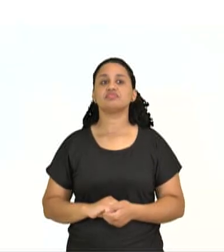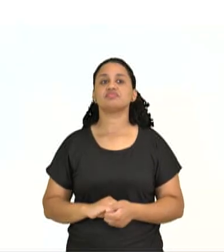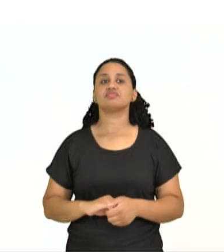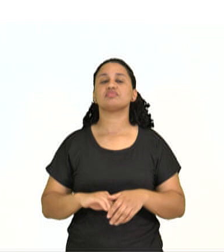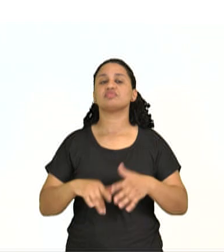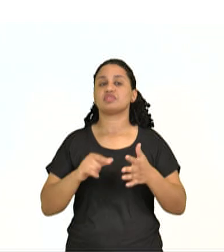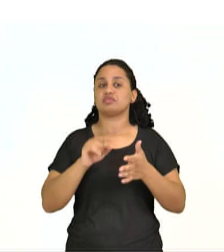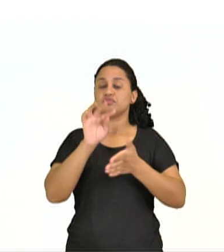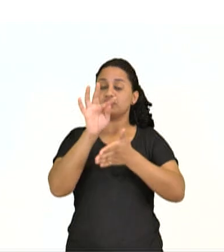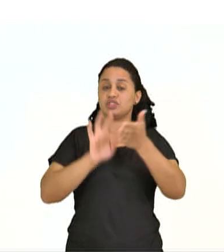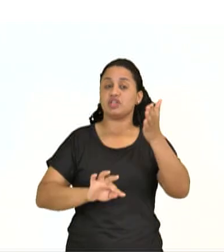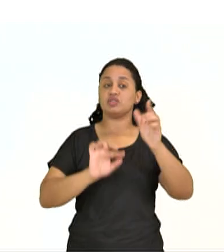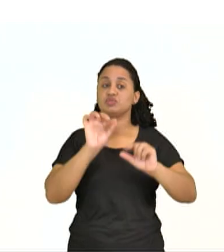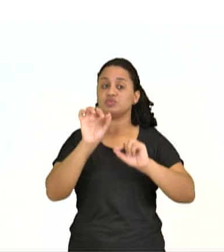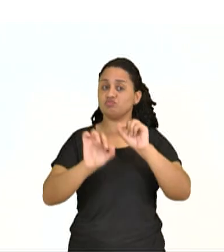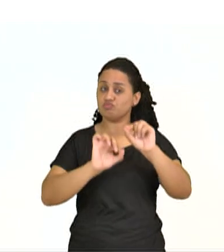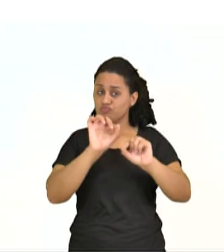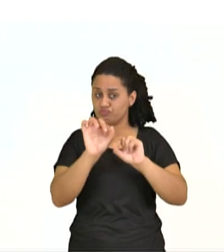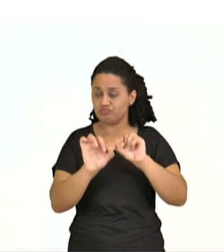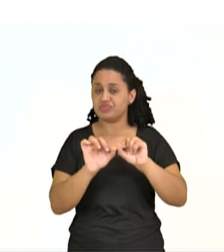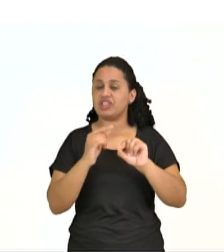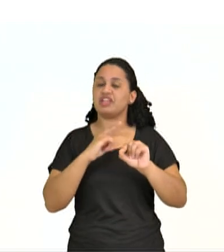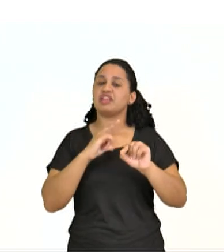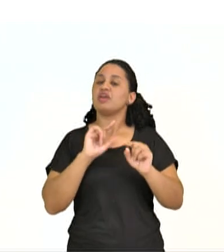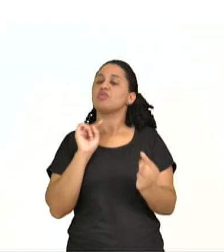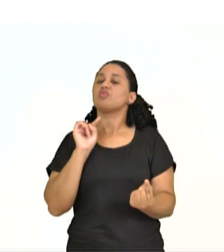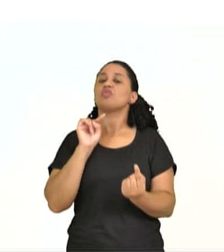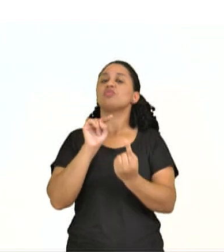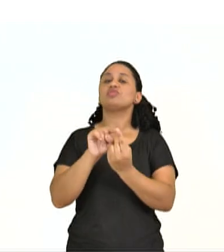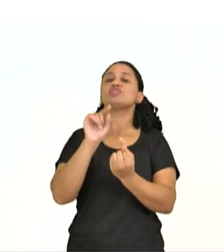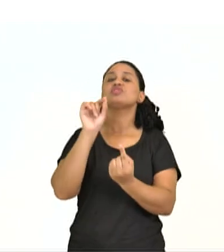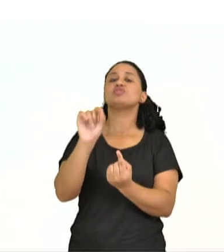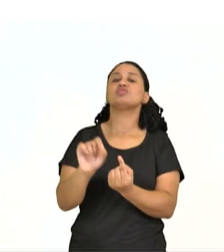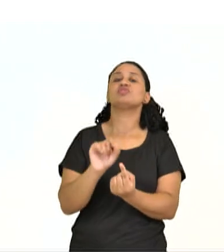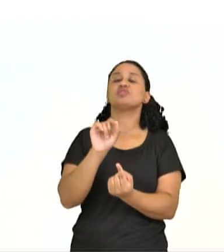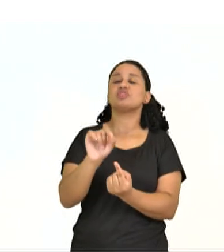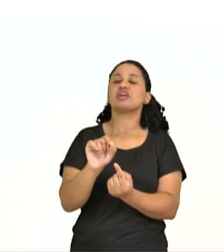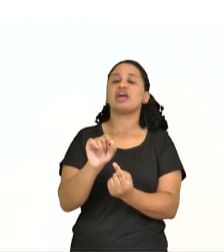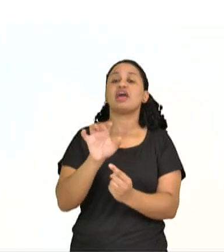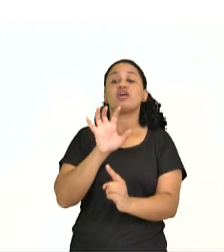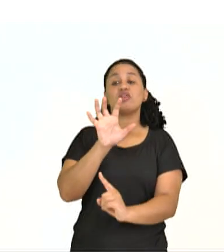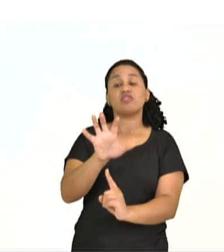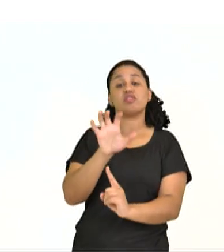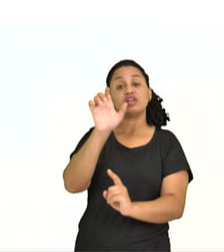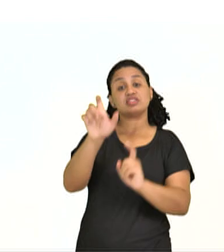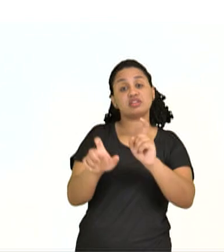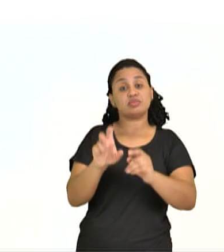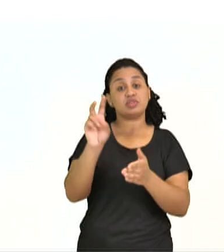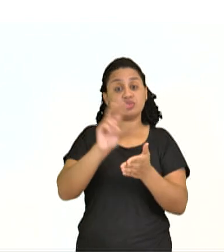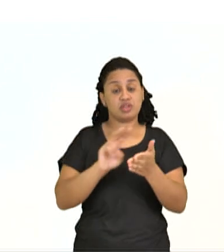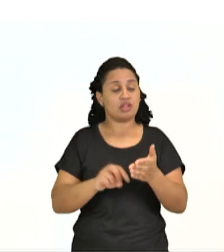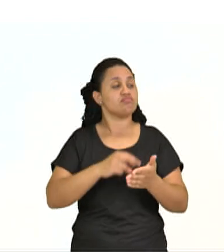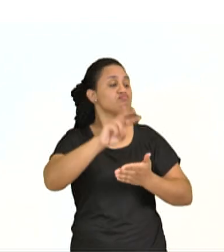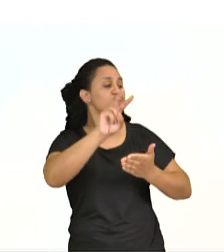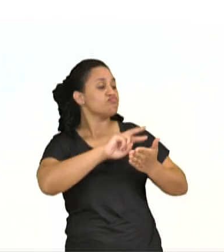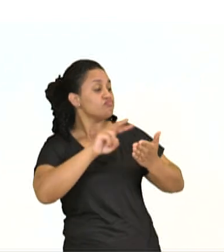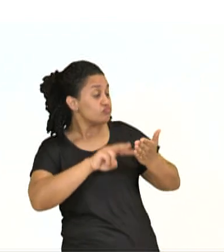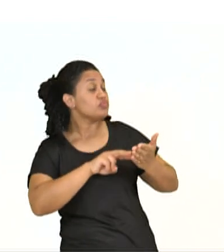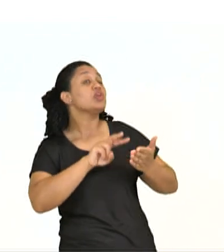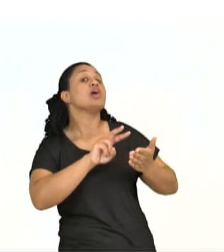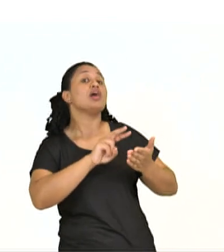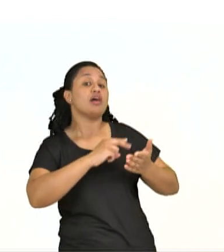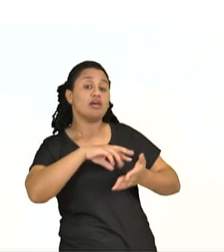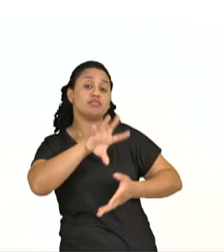Um texto, né, de artigo de opinião tem como objetivo convencer os seus interlocutores. O que são interlocutores?